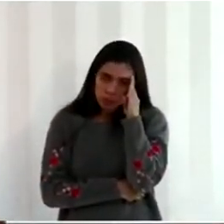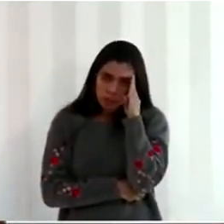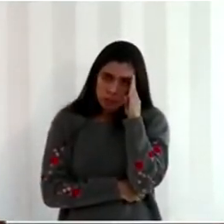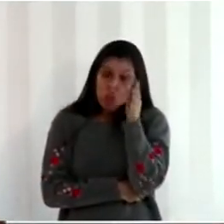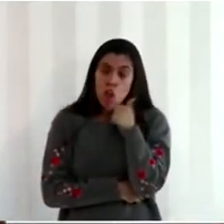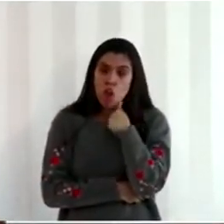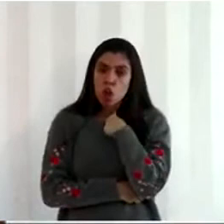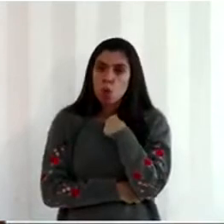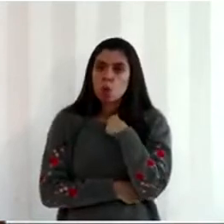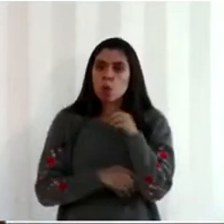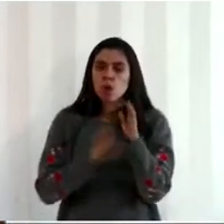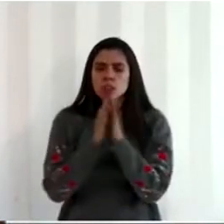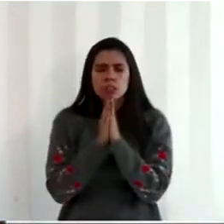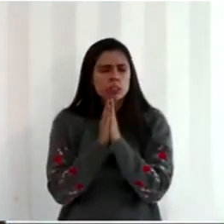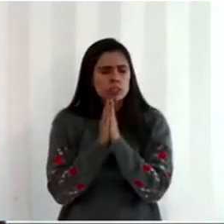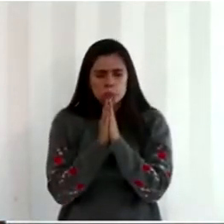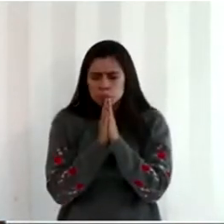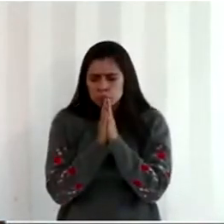pode parar de orar,